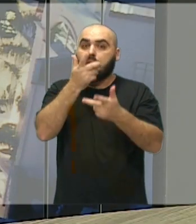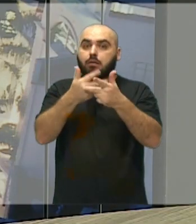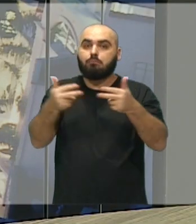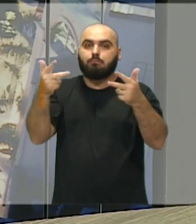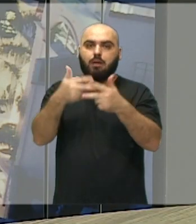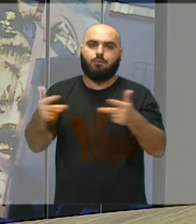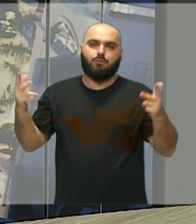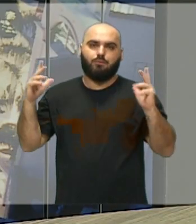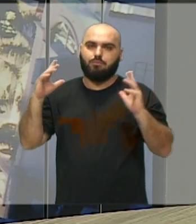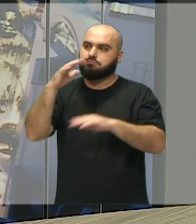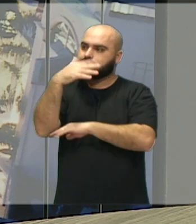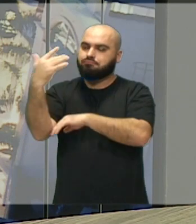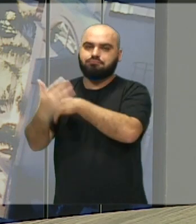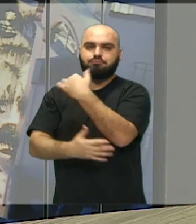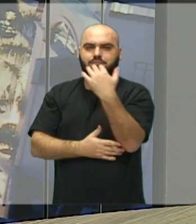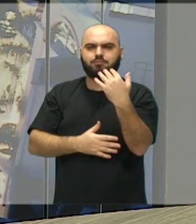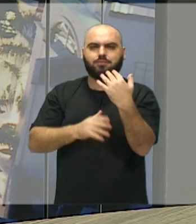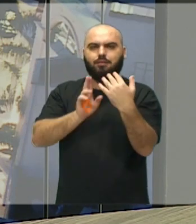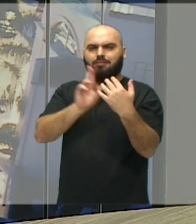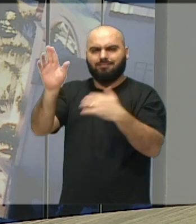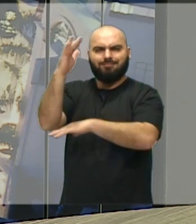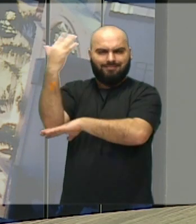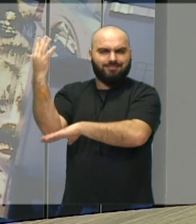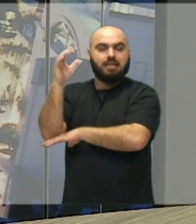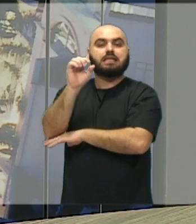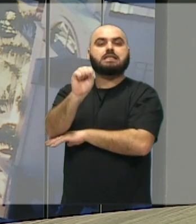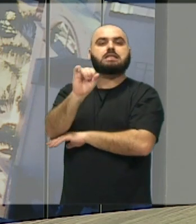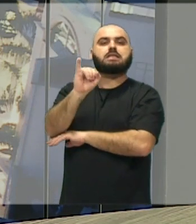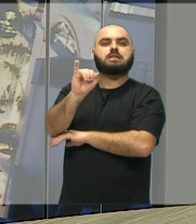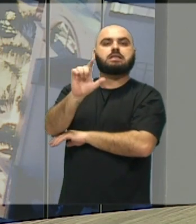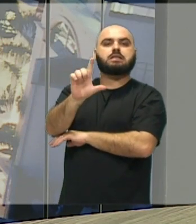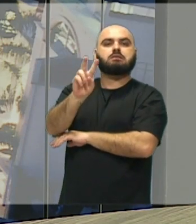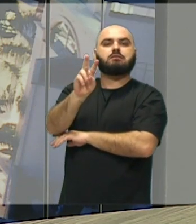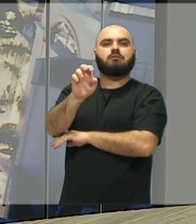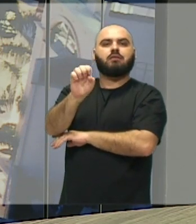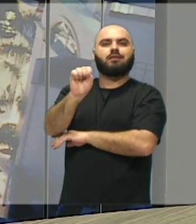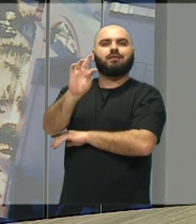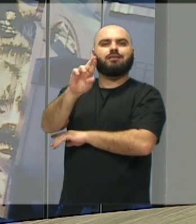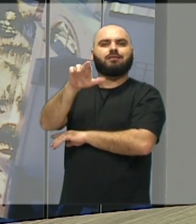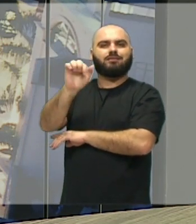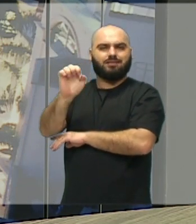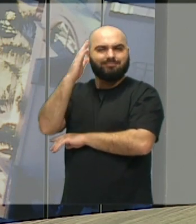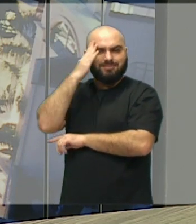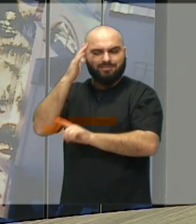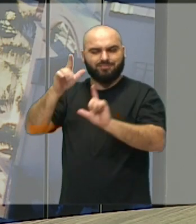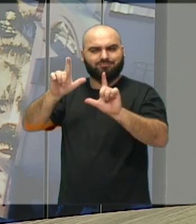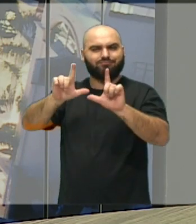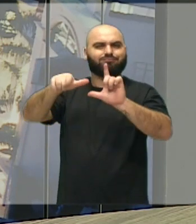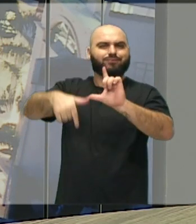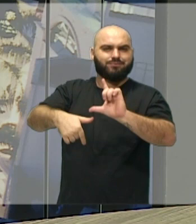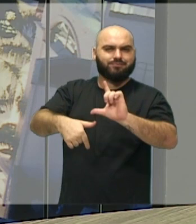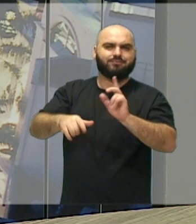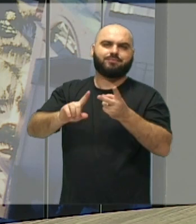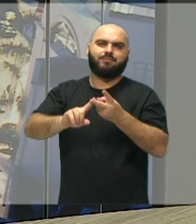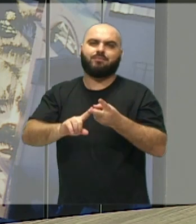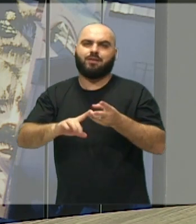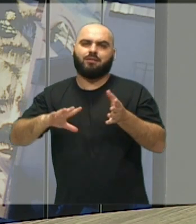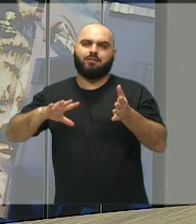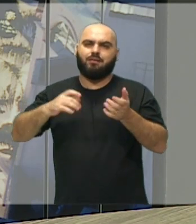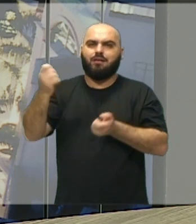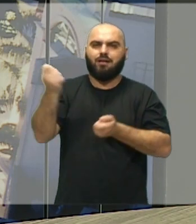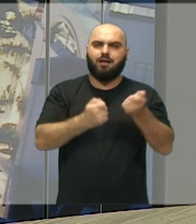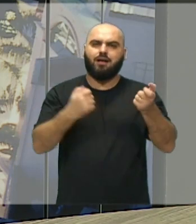terrestres, né, que são provenientes do tráfico, de atropelamentos, né,